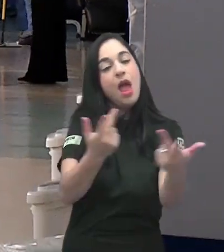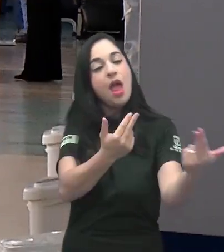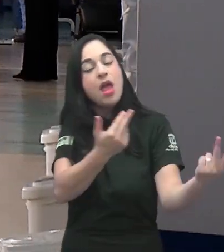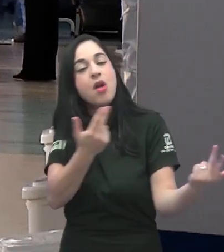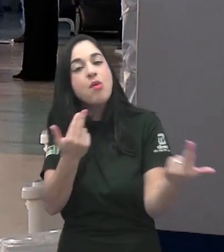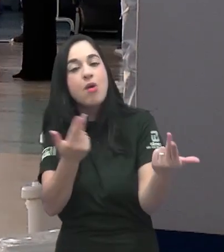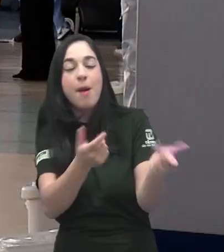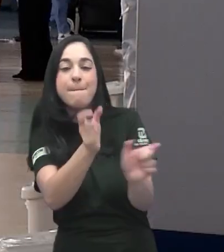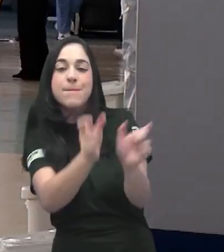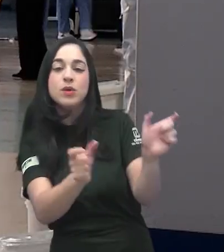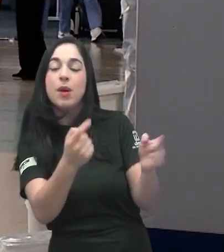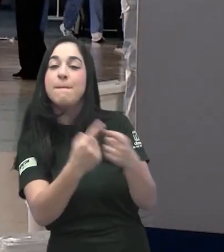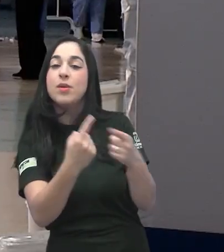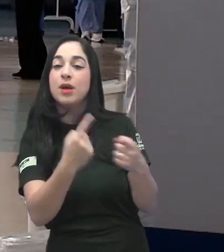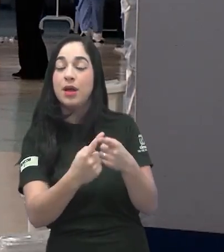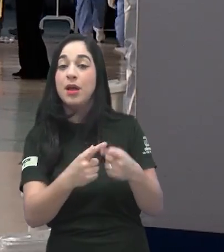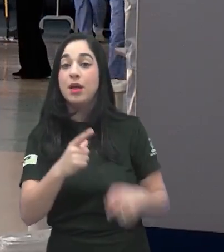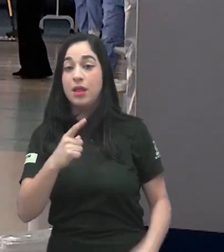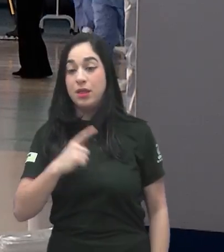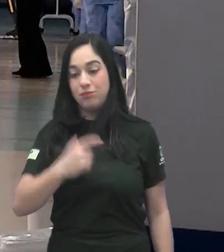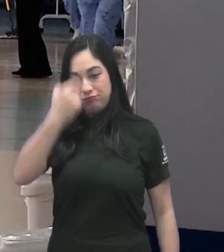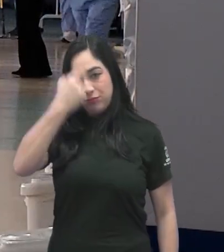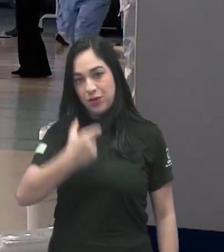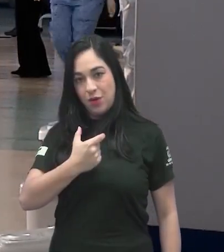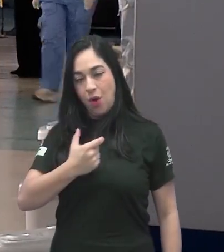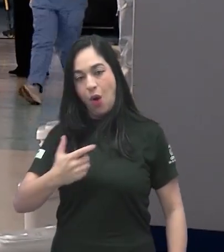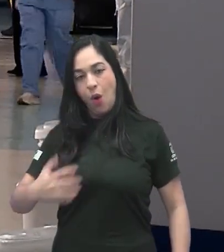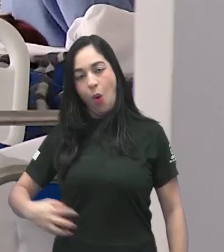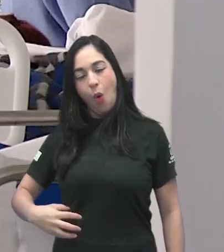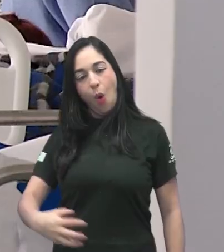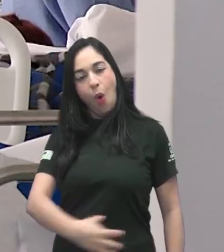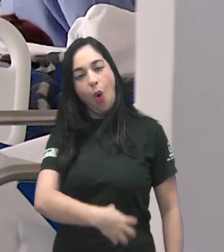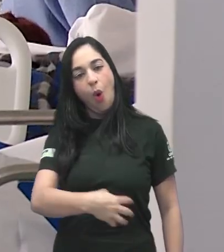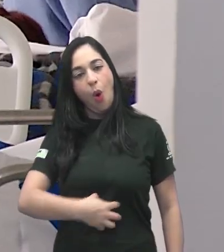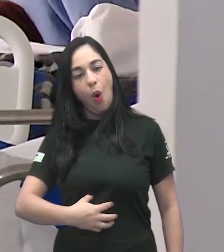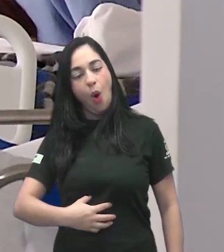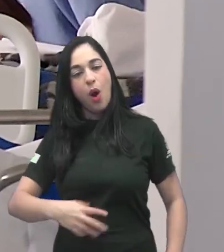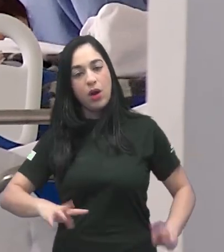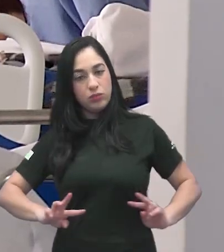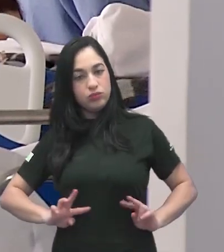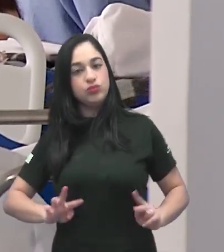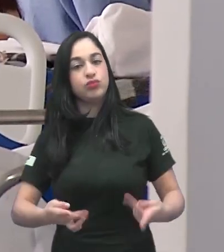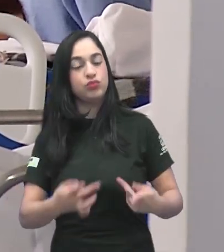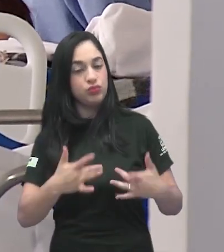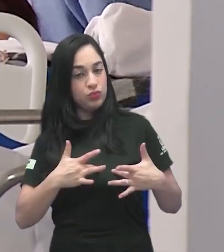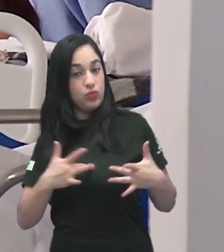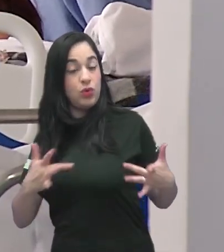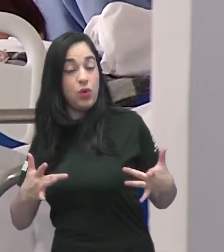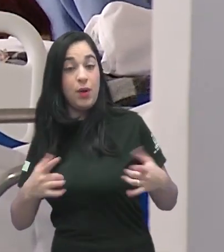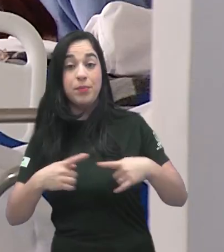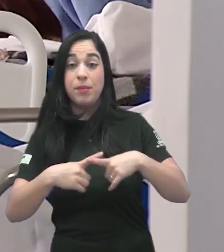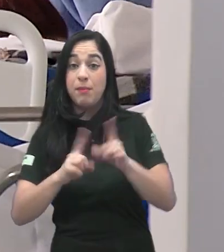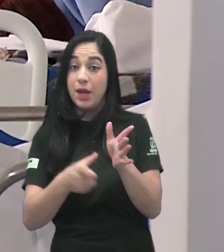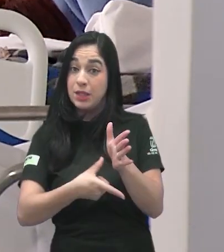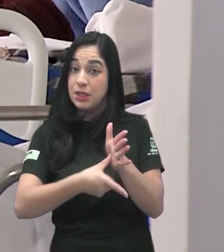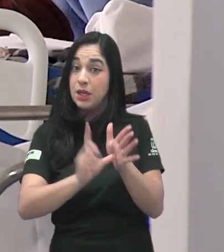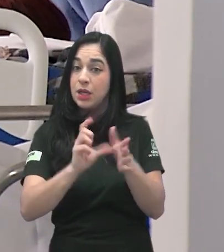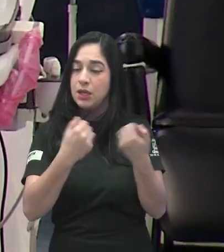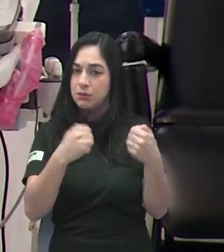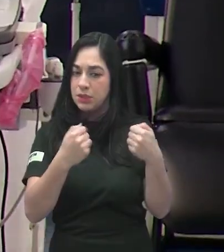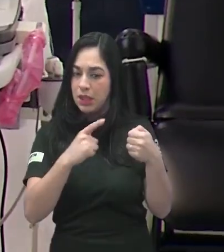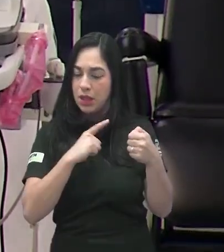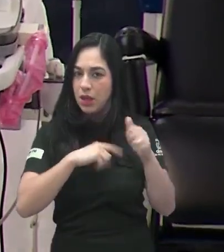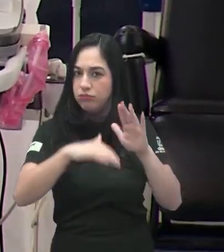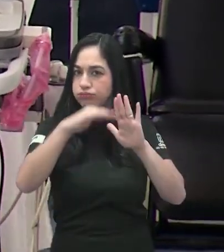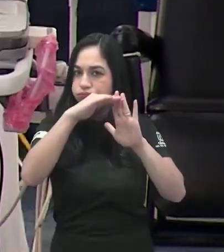Eric só são possíveis graças à doação de órgãos. Mas antes de um transplante acontecer, existe um